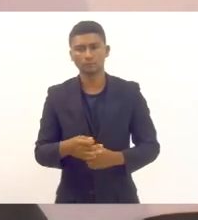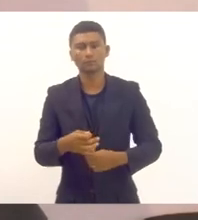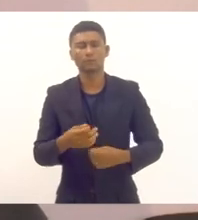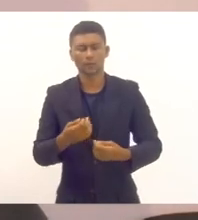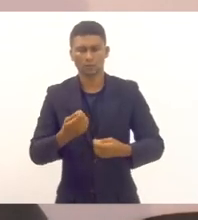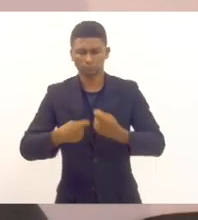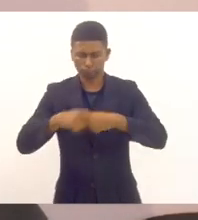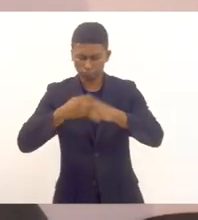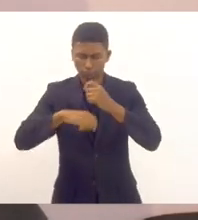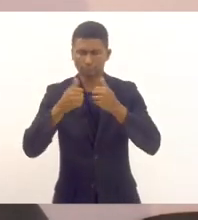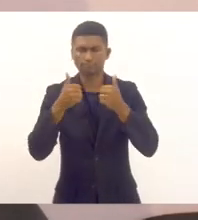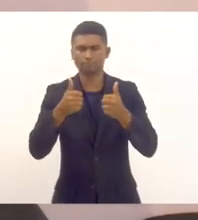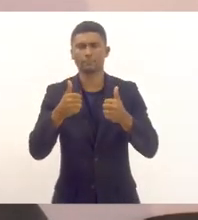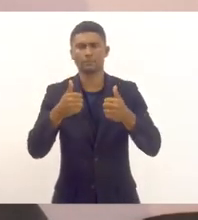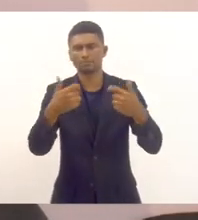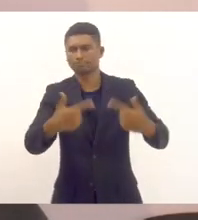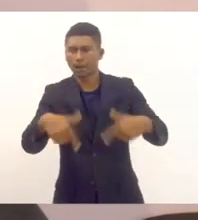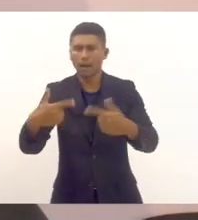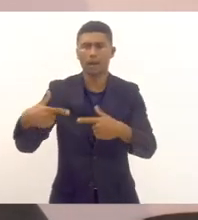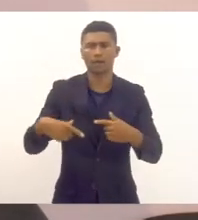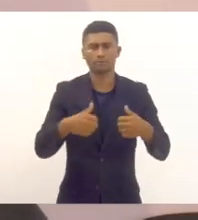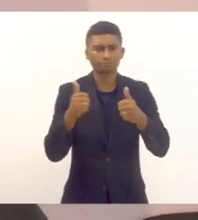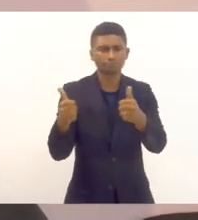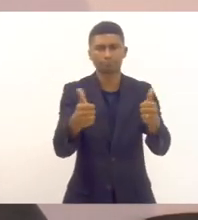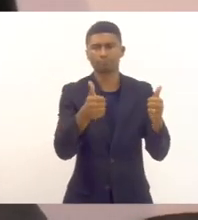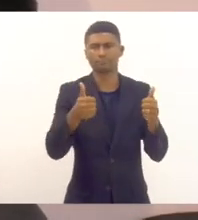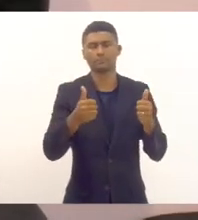emprego, né,